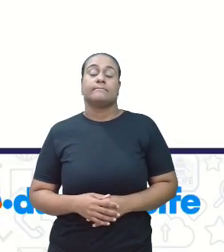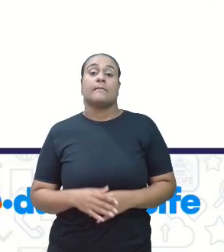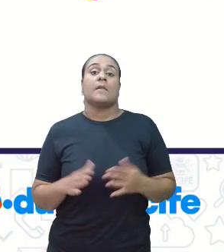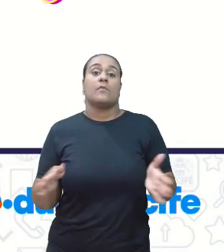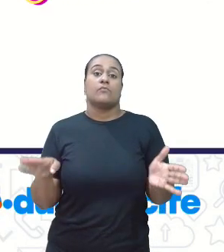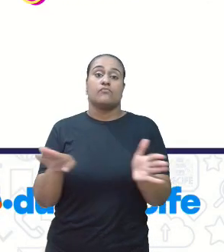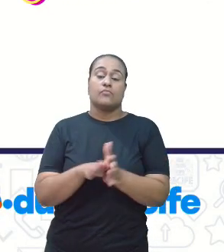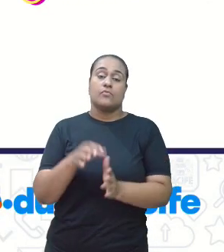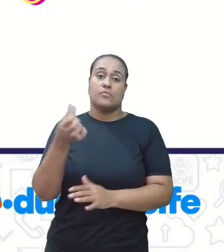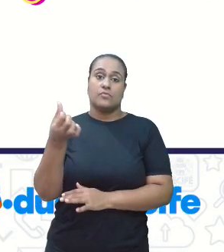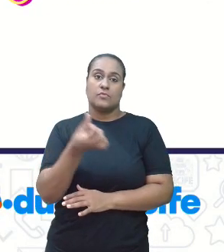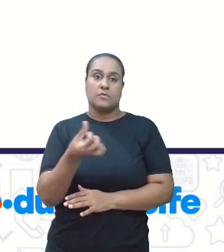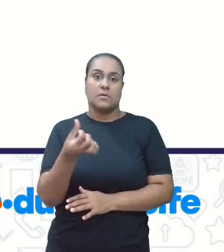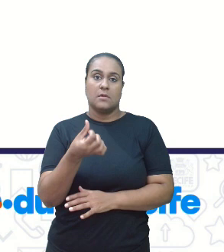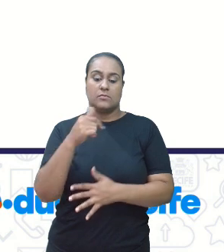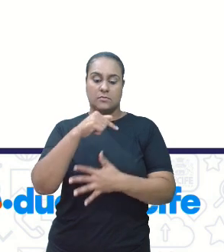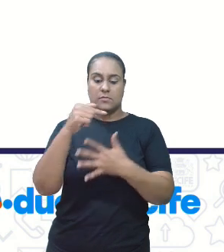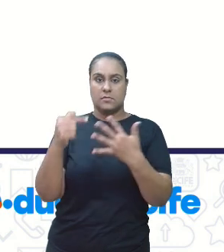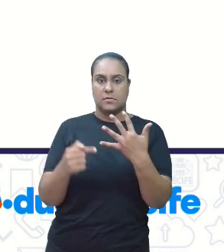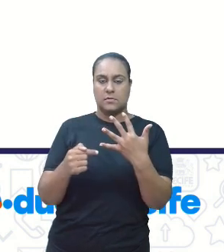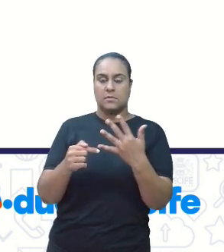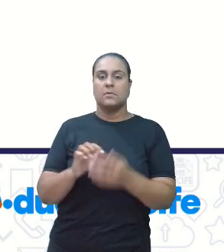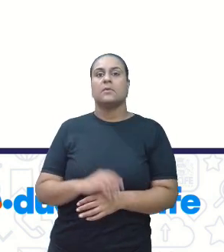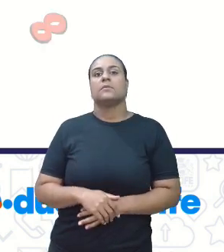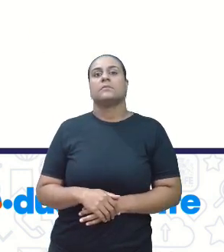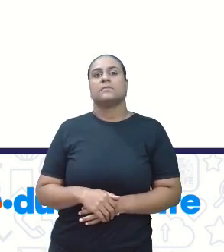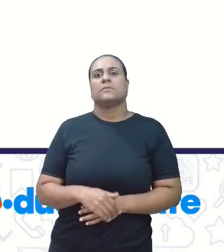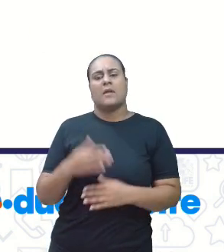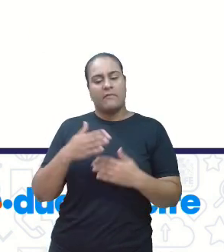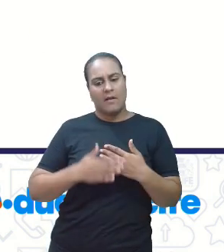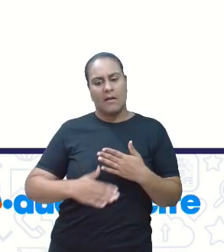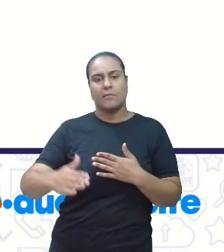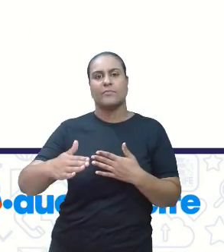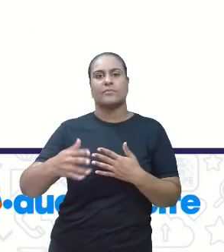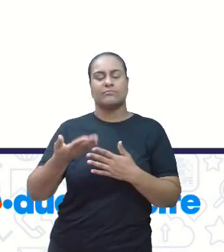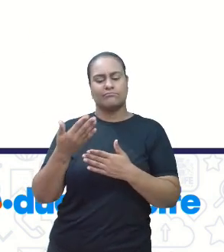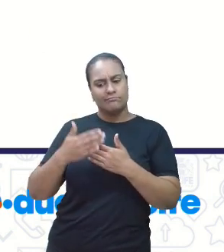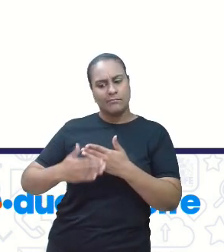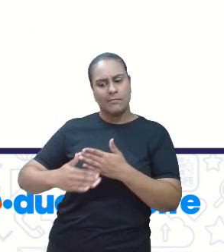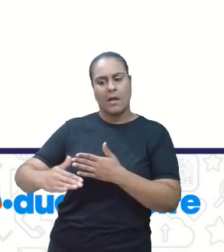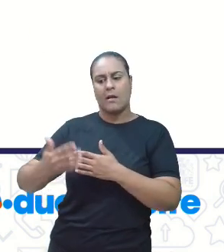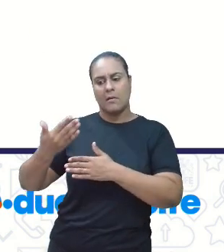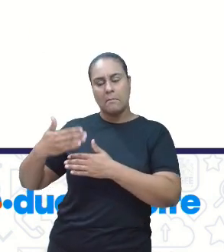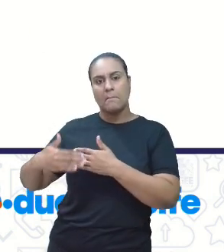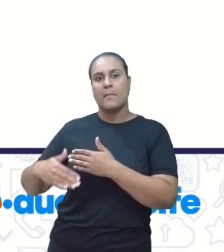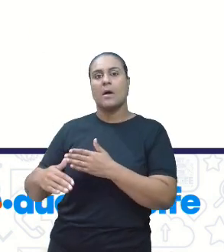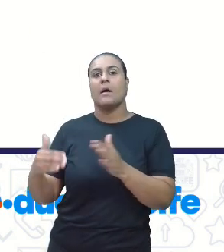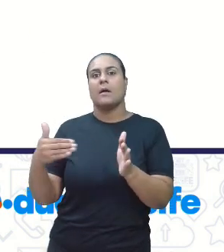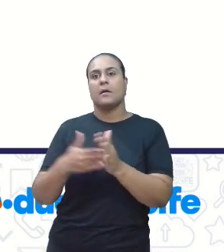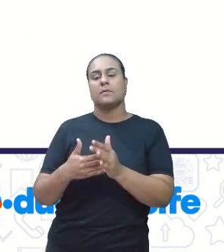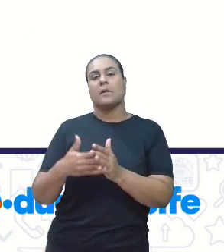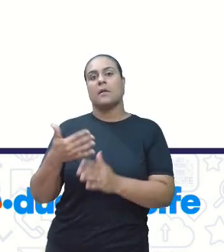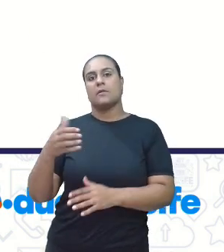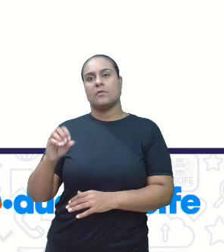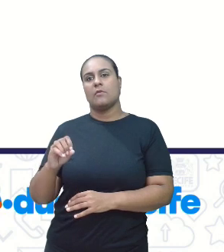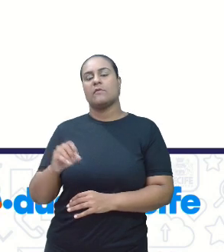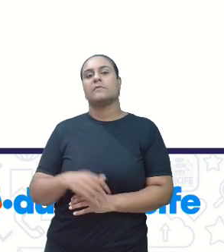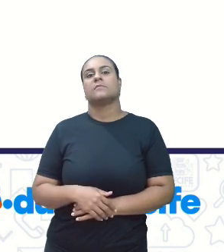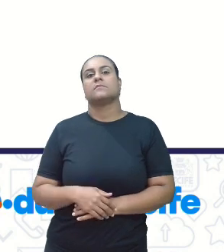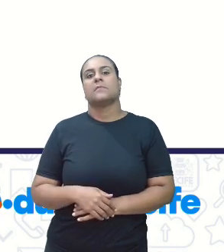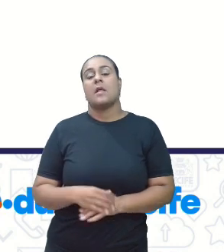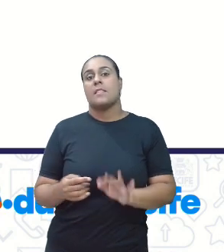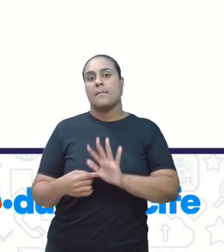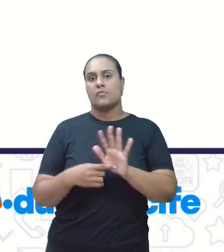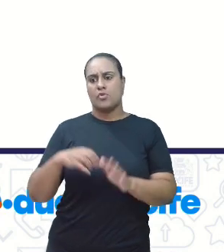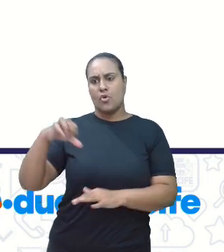elemento e assim a gente vai chegando até cada um dos próximos elementos, né? Observa que eu já dei um salto aí para você